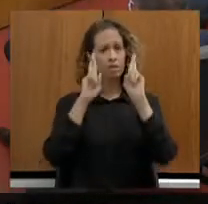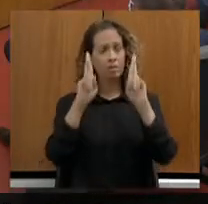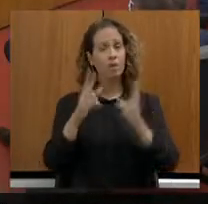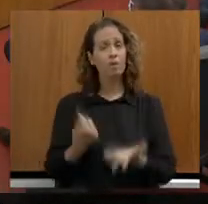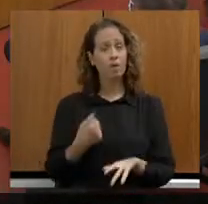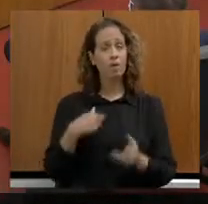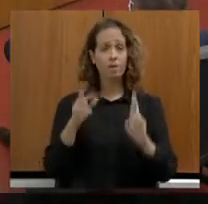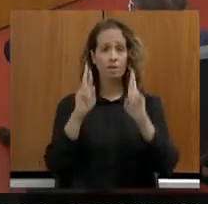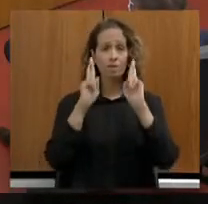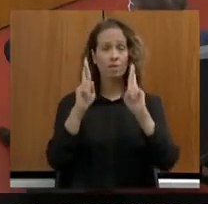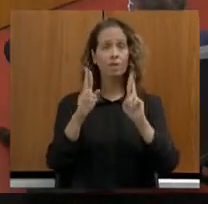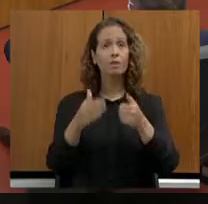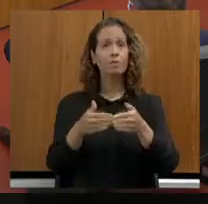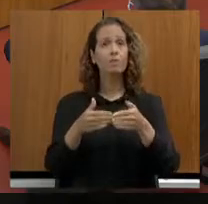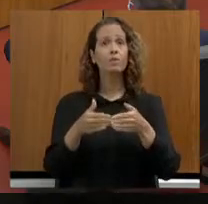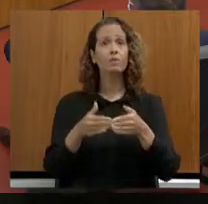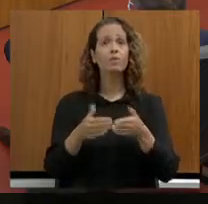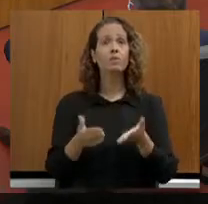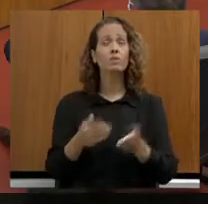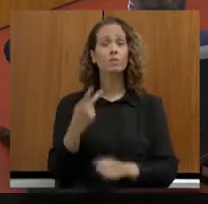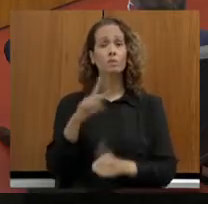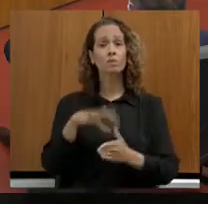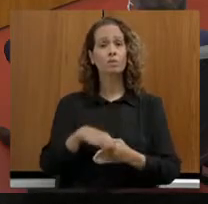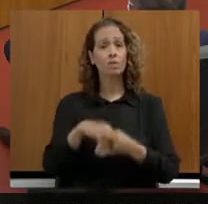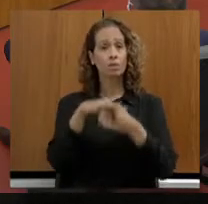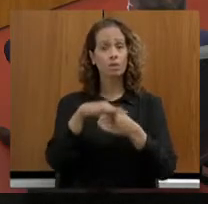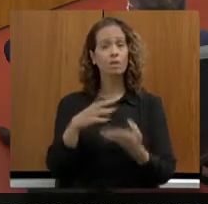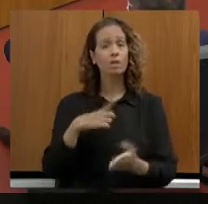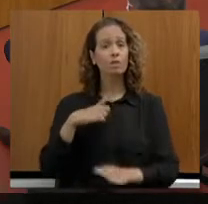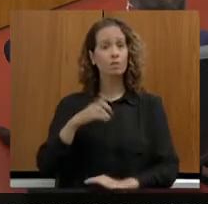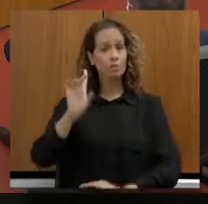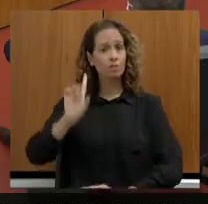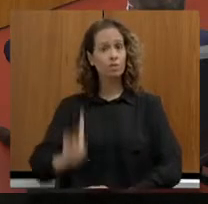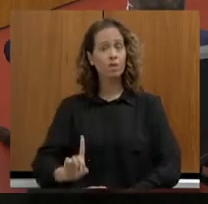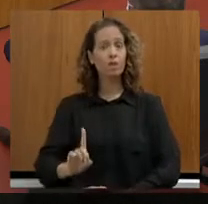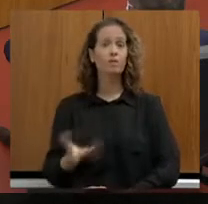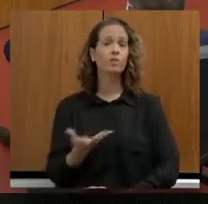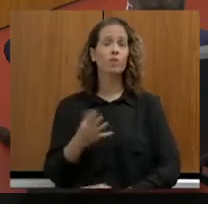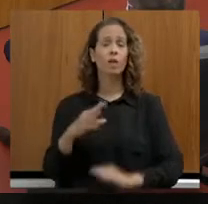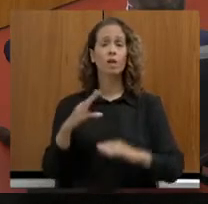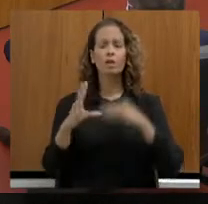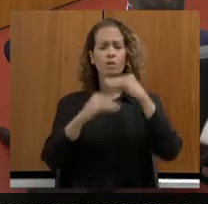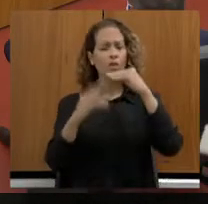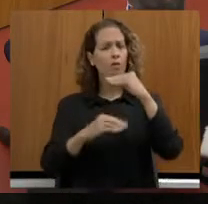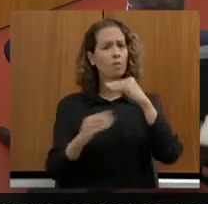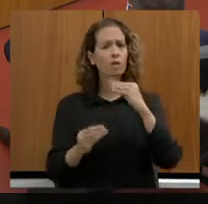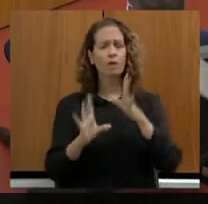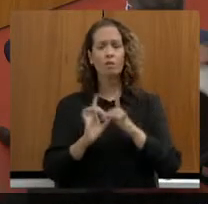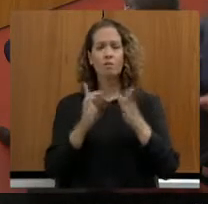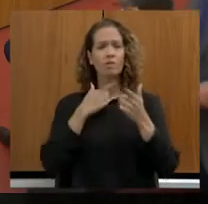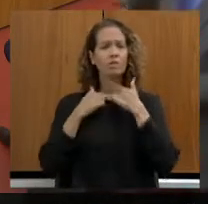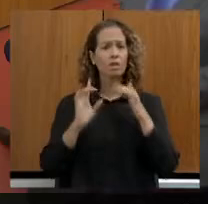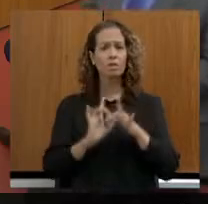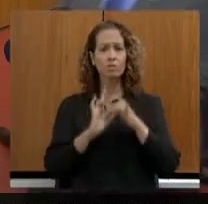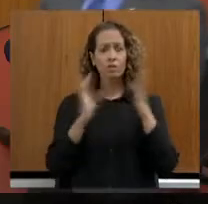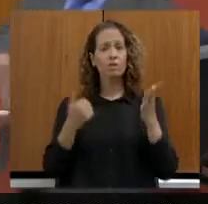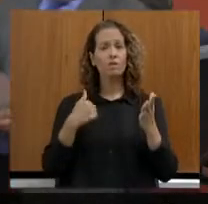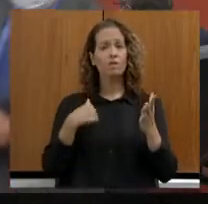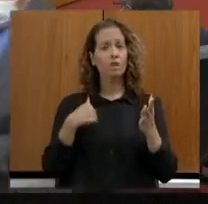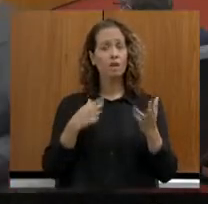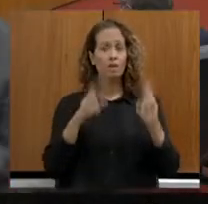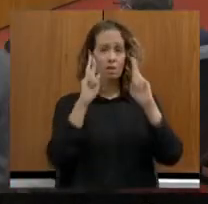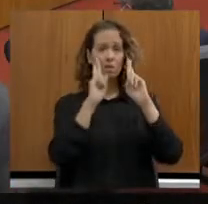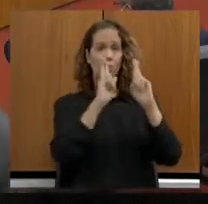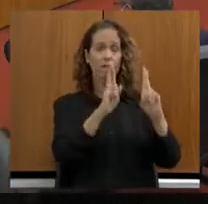inclusive em respeito a um pedido do seu Líder que eu tinha o direito de colocar o que eu quisesse aqui a minha frente respeita um pedido dele eu não fiz